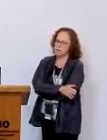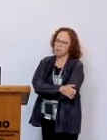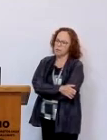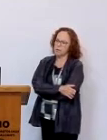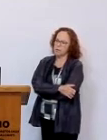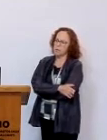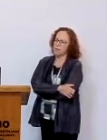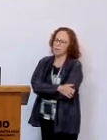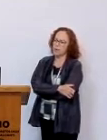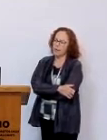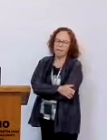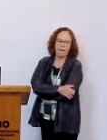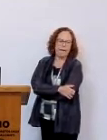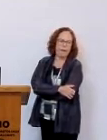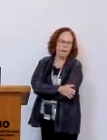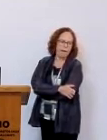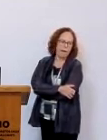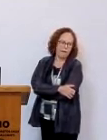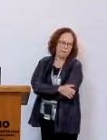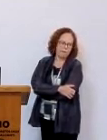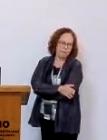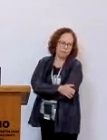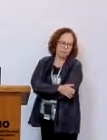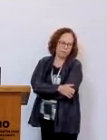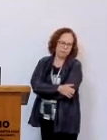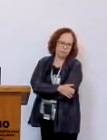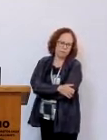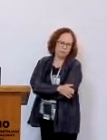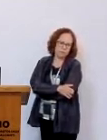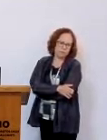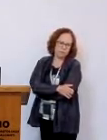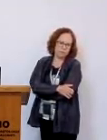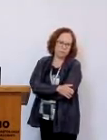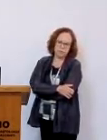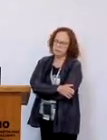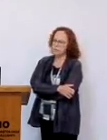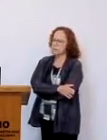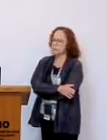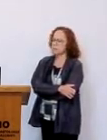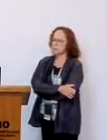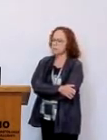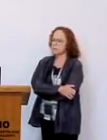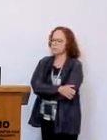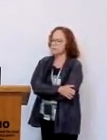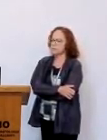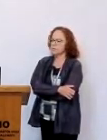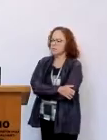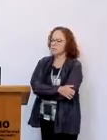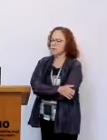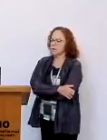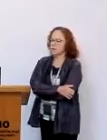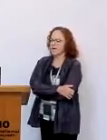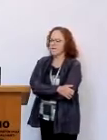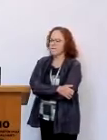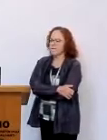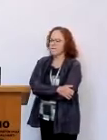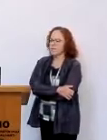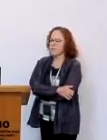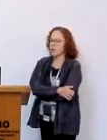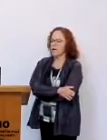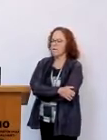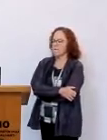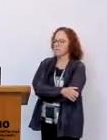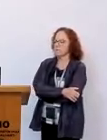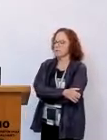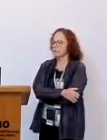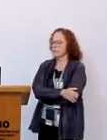são as previsões que tem. A Lei Geral de Proteção de Dados, advertência, multa, suspensão daquela